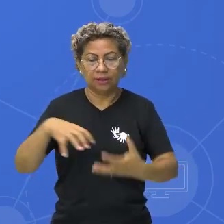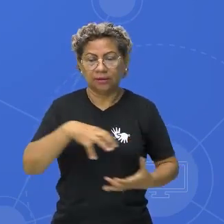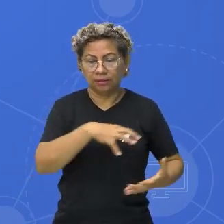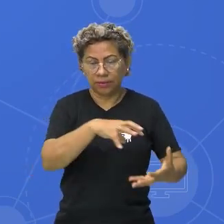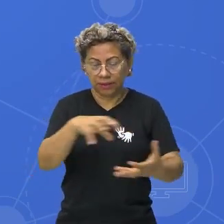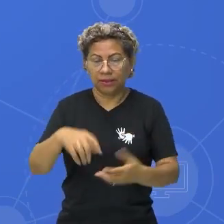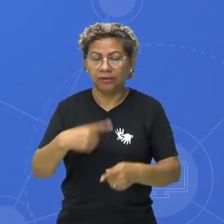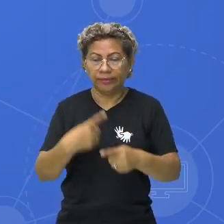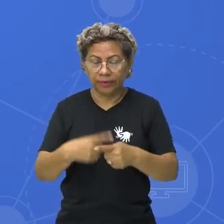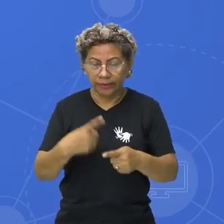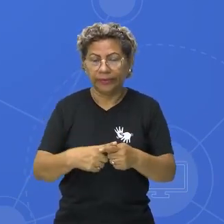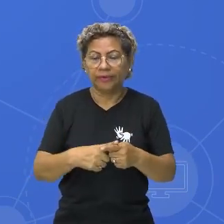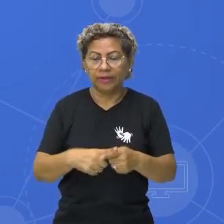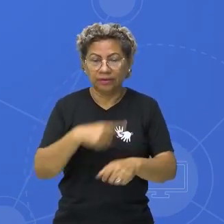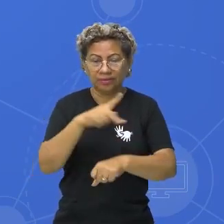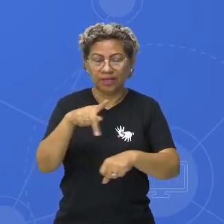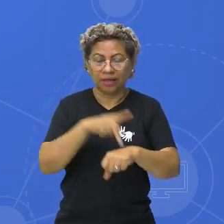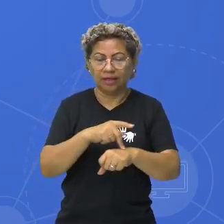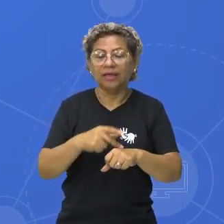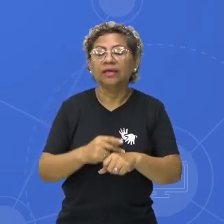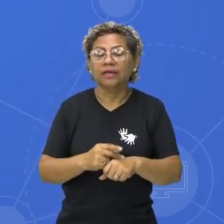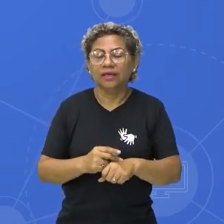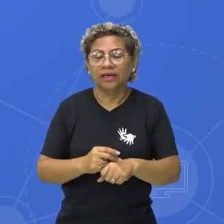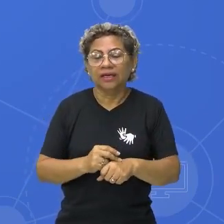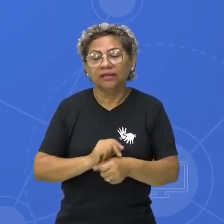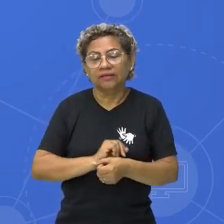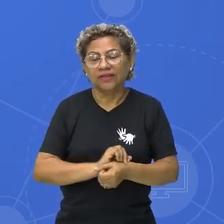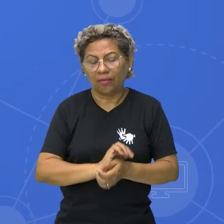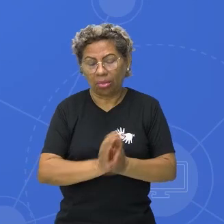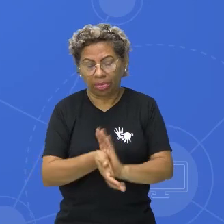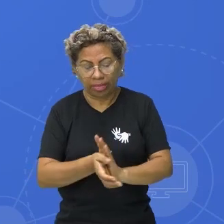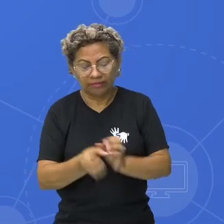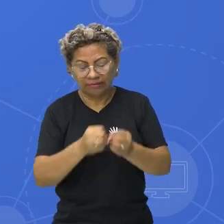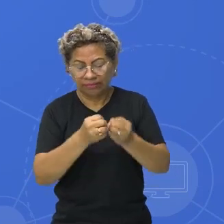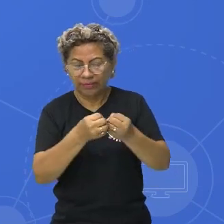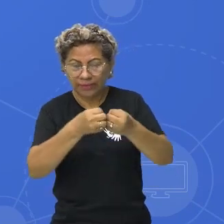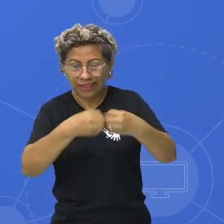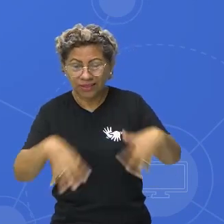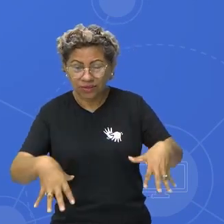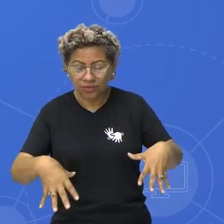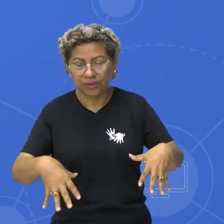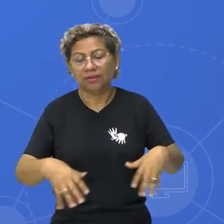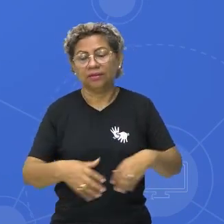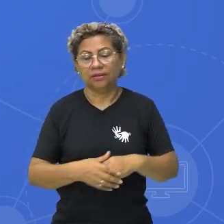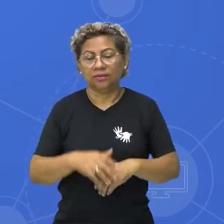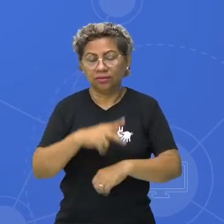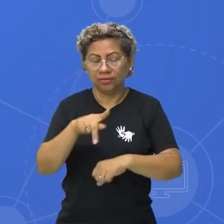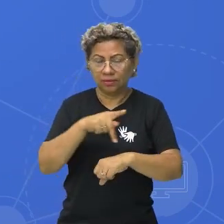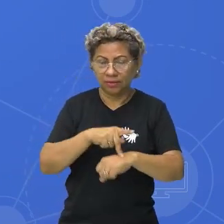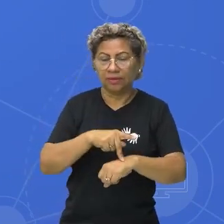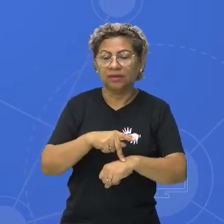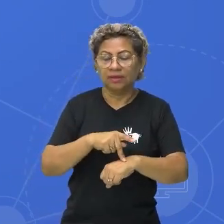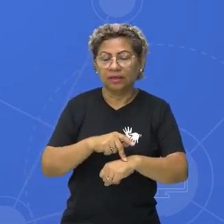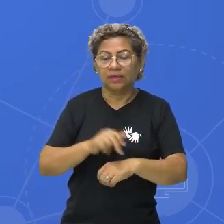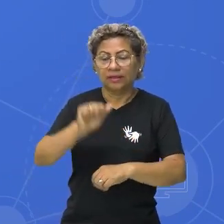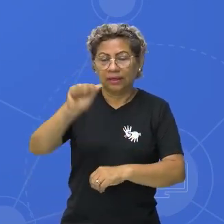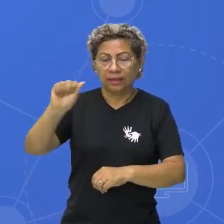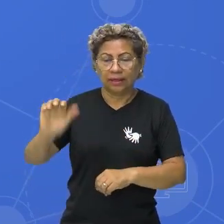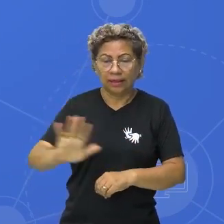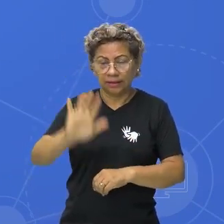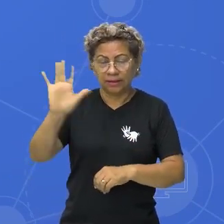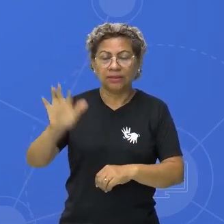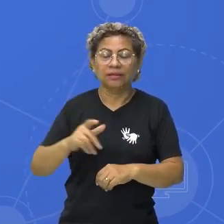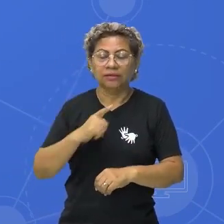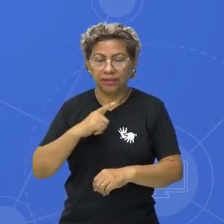totalmente destruídos, né? Países europeus, o Japão, tá certo? Vários países asiáticos também que estavam